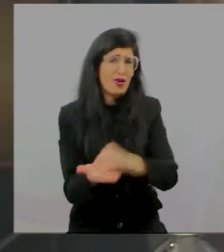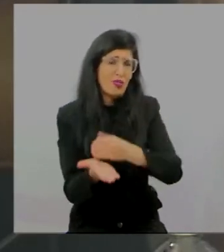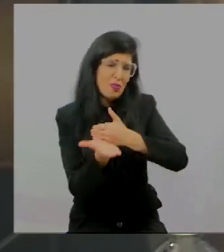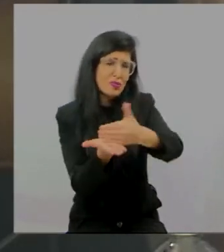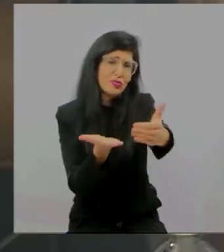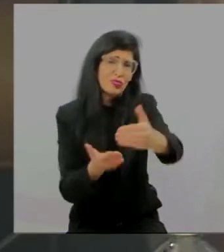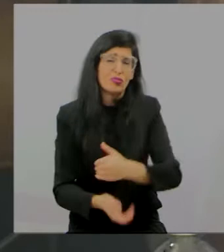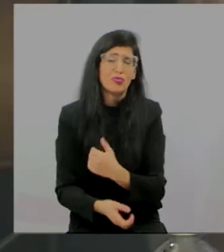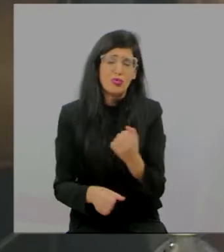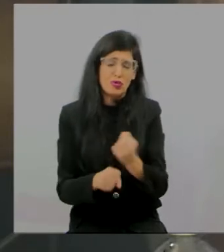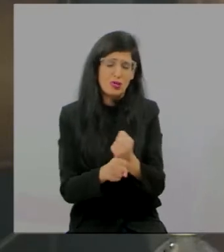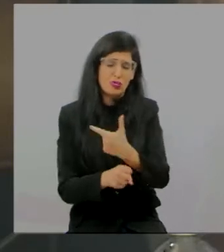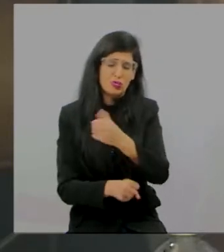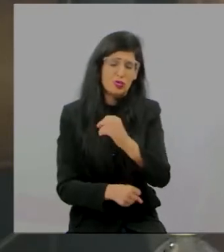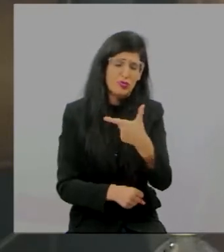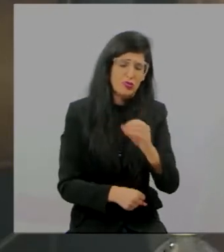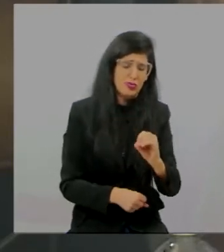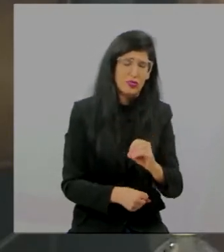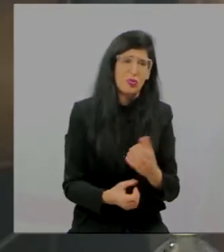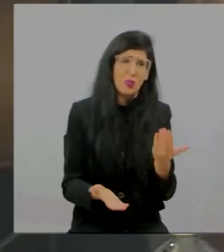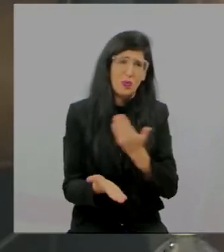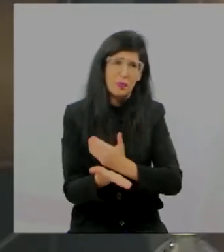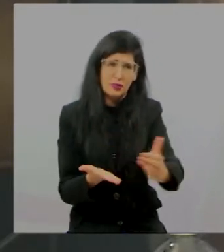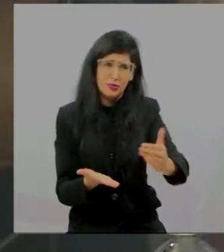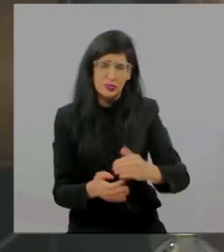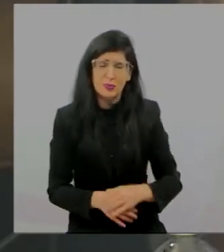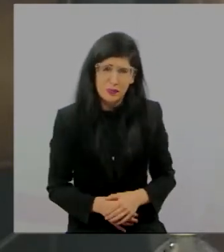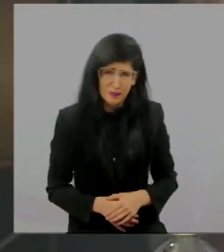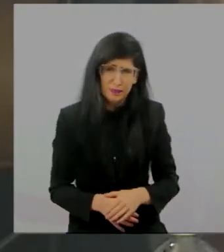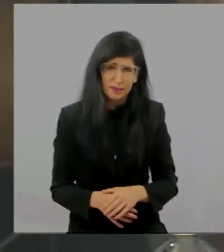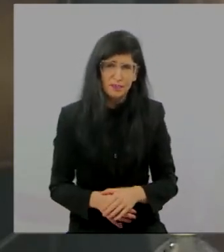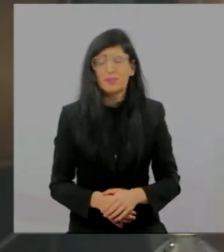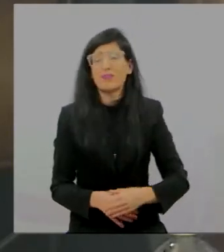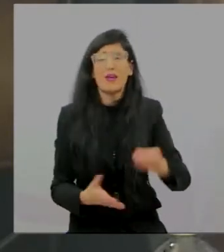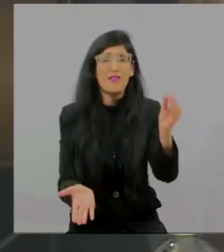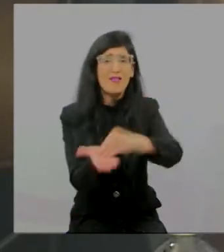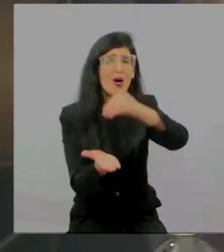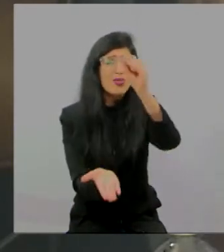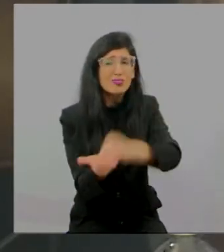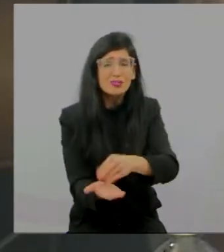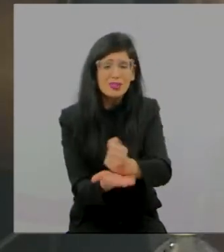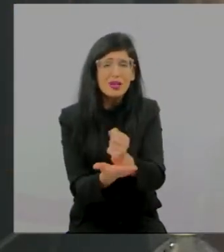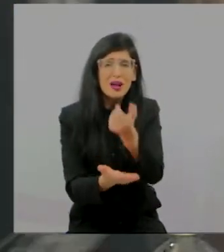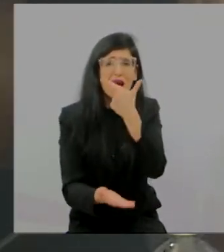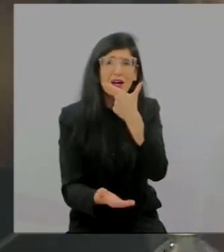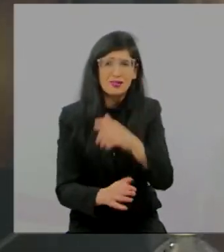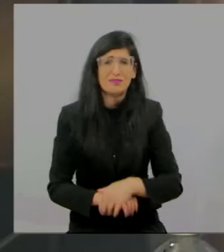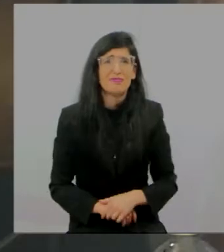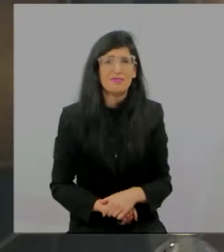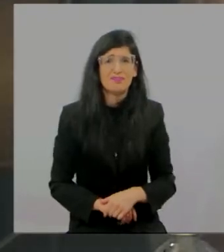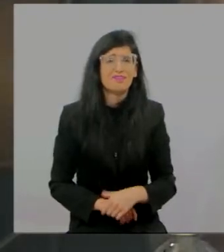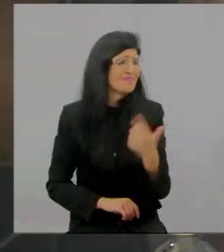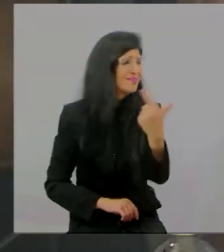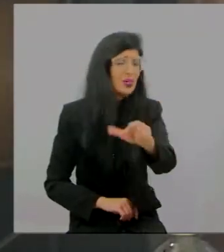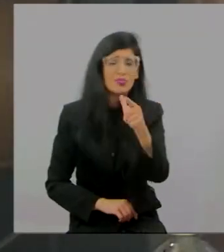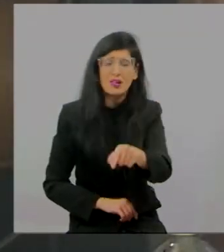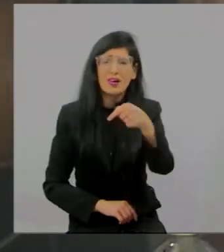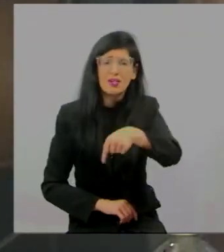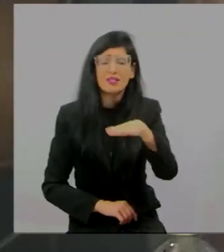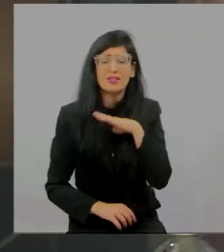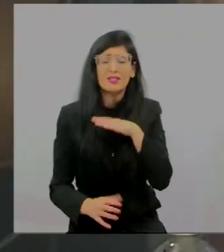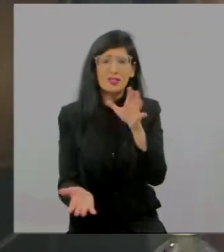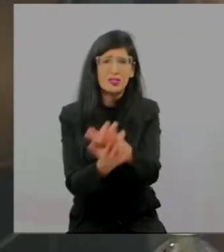2020. Desde janeiro de 2020, as pessoas não têm acesso a esse medicamento, que ele minimiza os